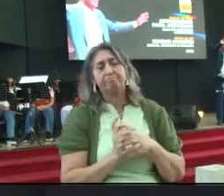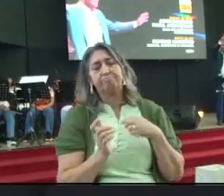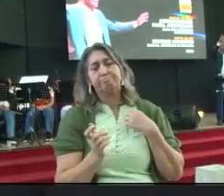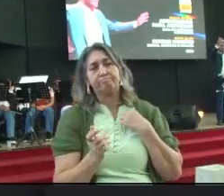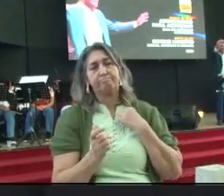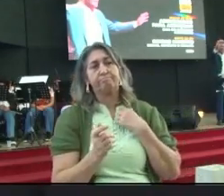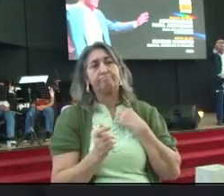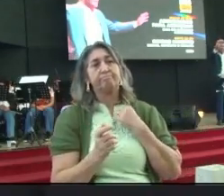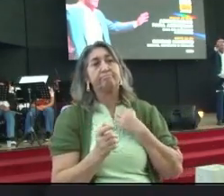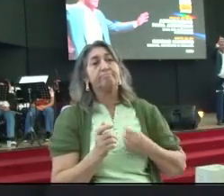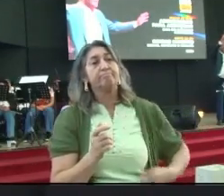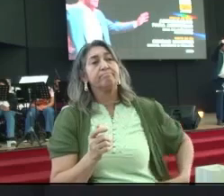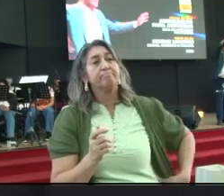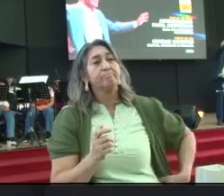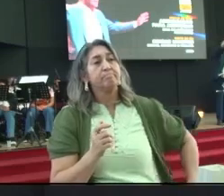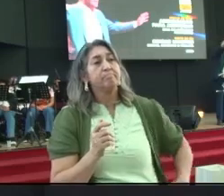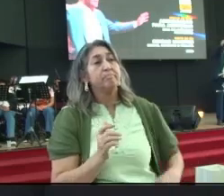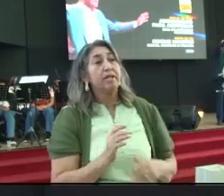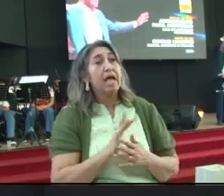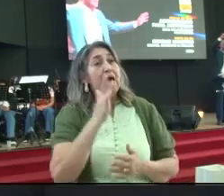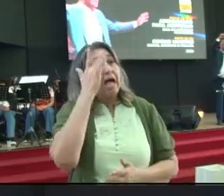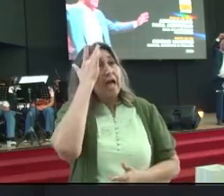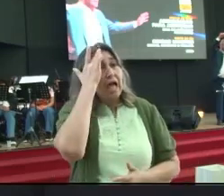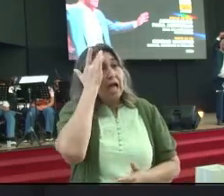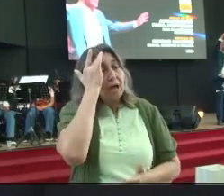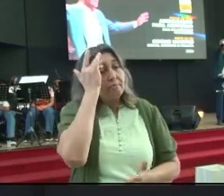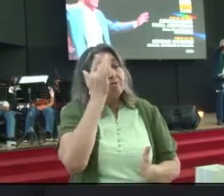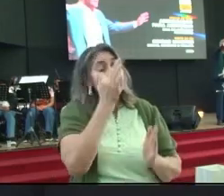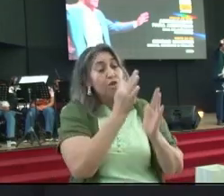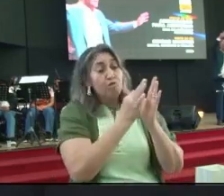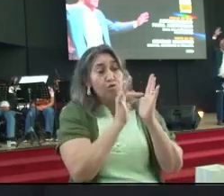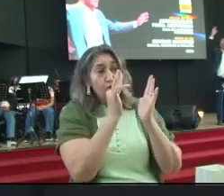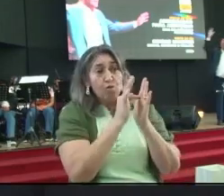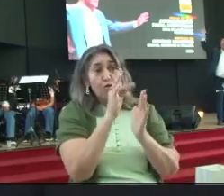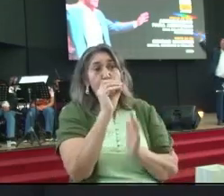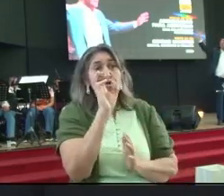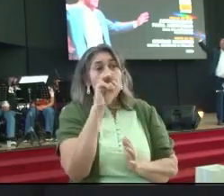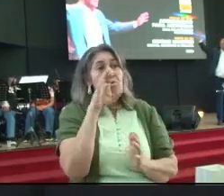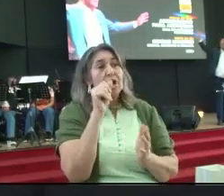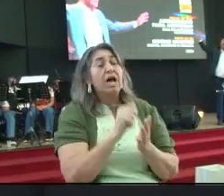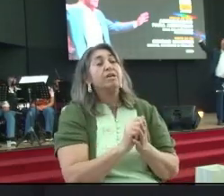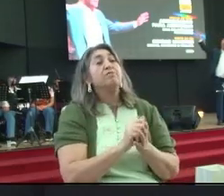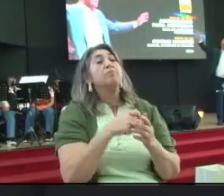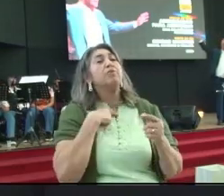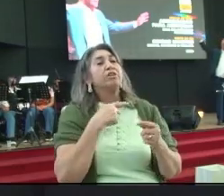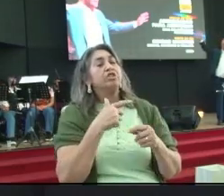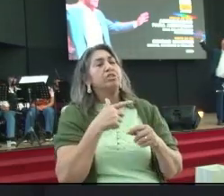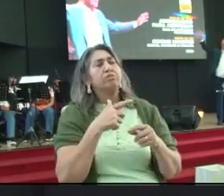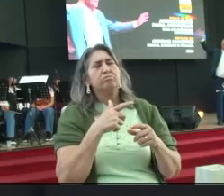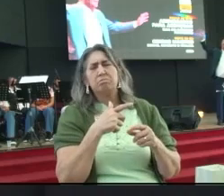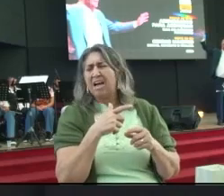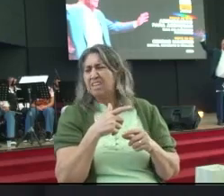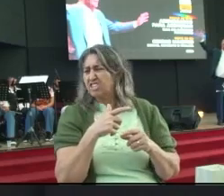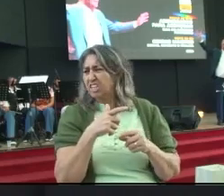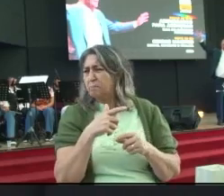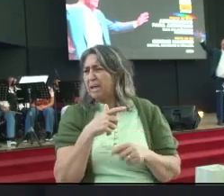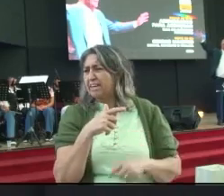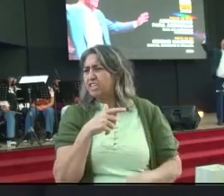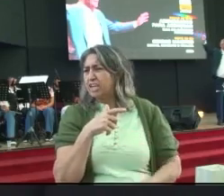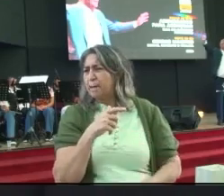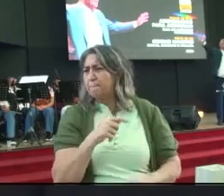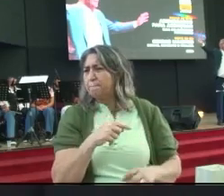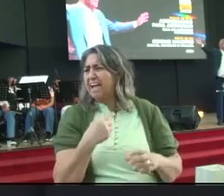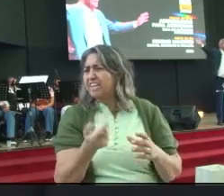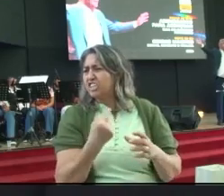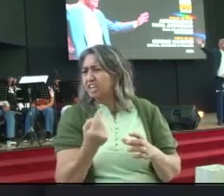eu reformular. Amanhã você tem que mandar. Então, amanhã a máquina do nosso missionário lá, que ele pediu, irmão,